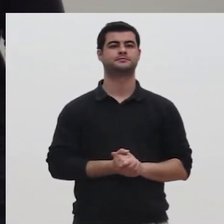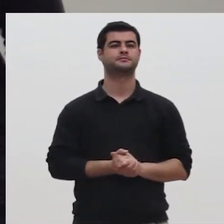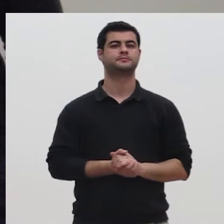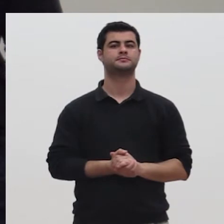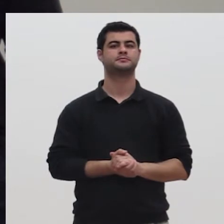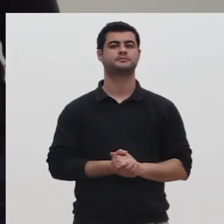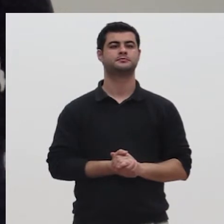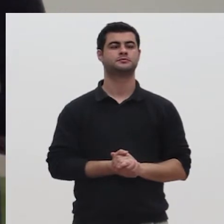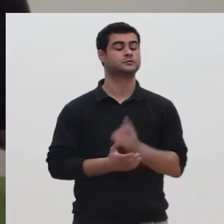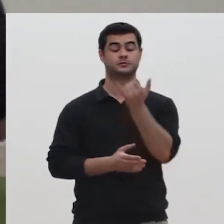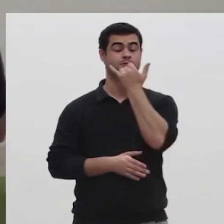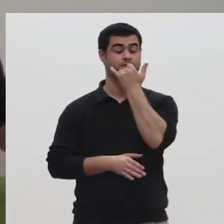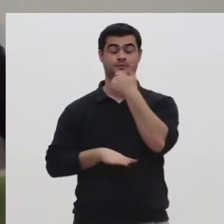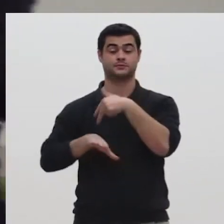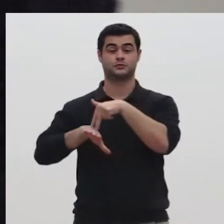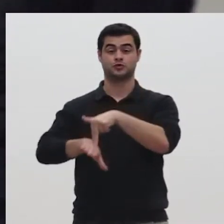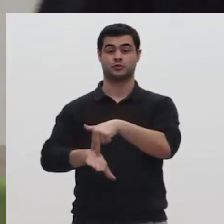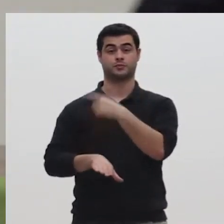Desculpe, chapa 1.